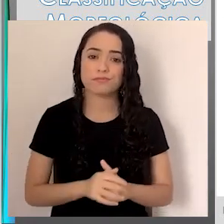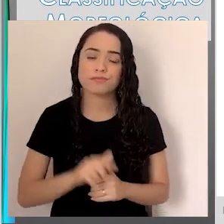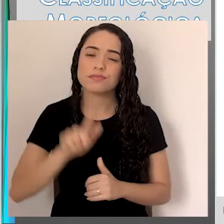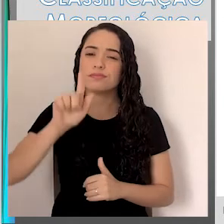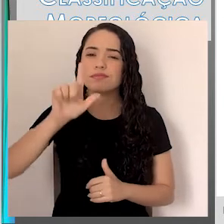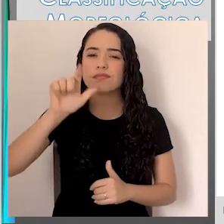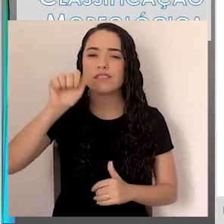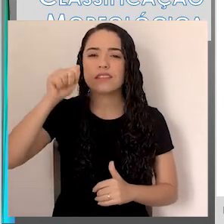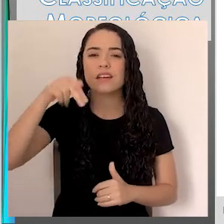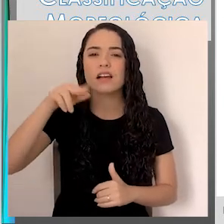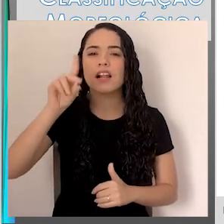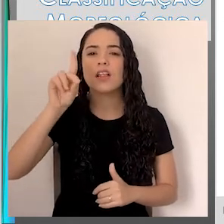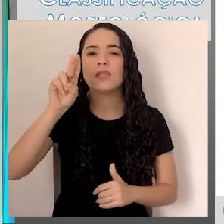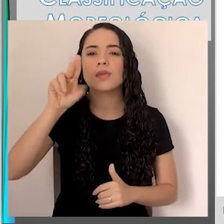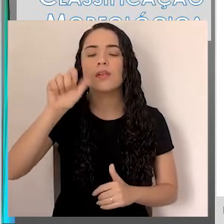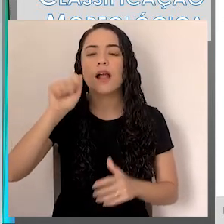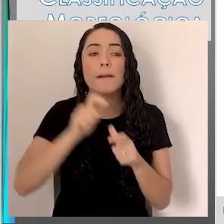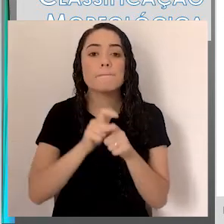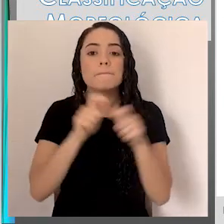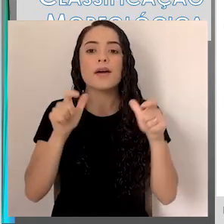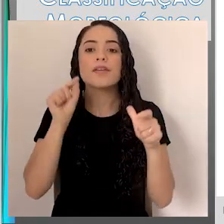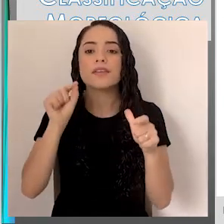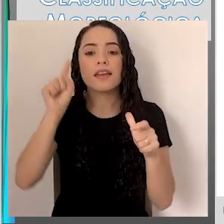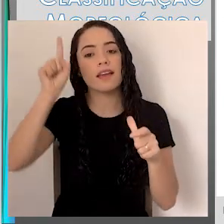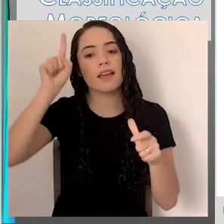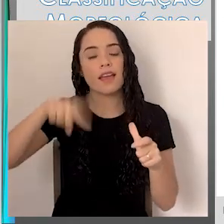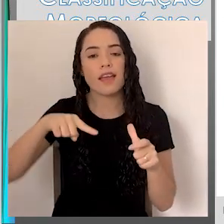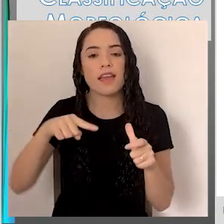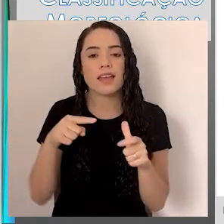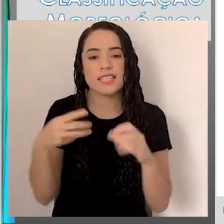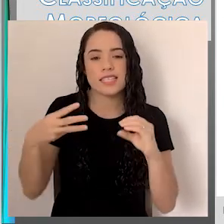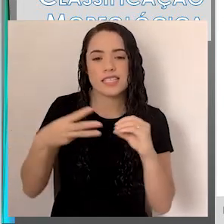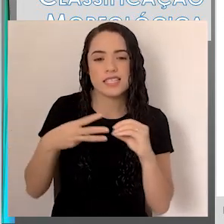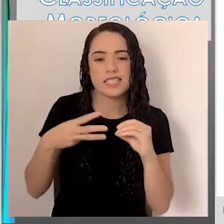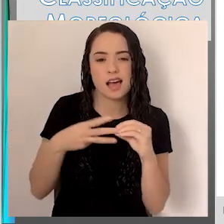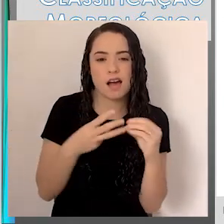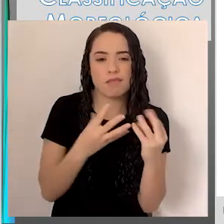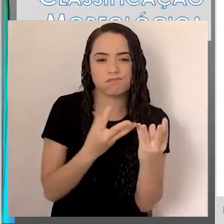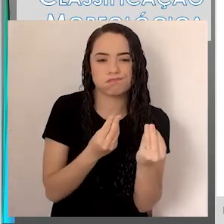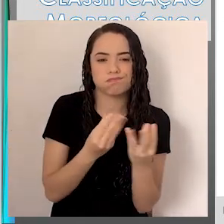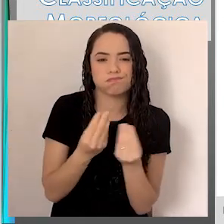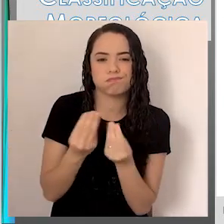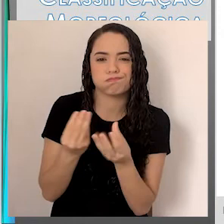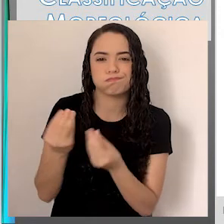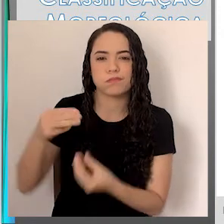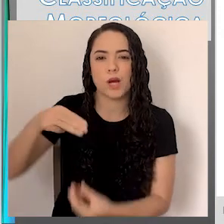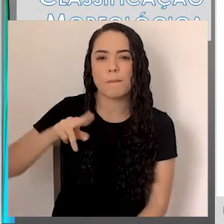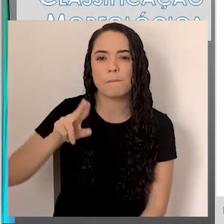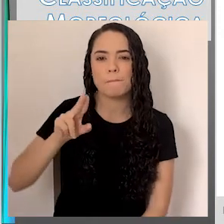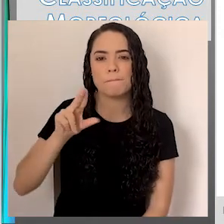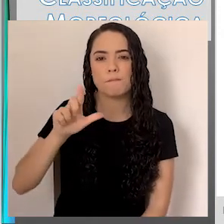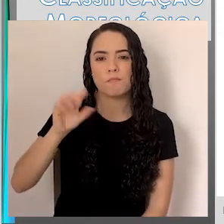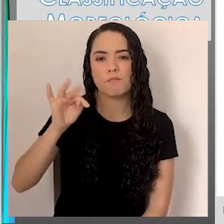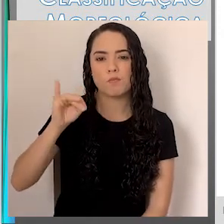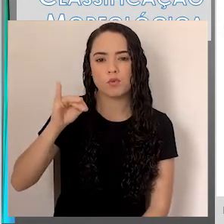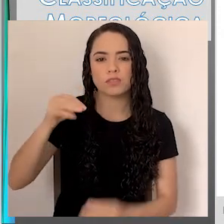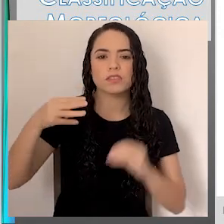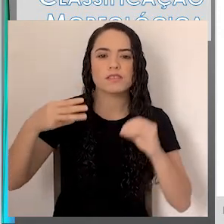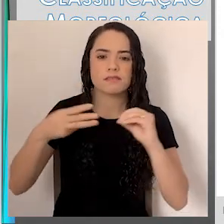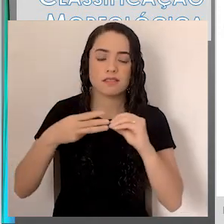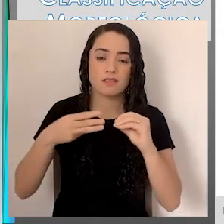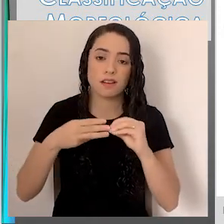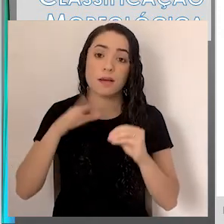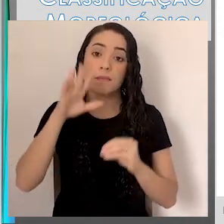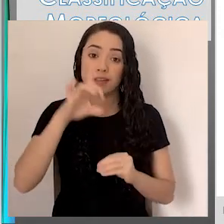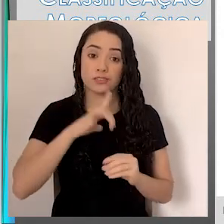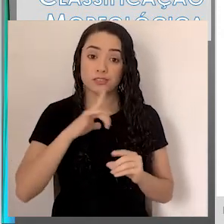Observaremos que a grande maioria das glândulas será do tipo, então, multicelular. Contudo, a exceção será